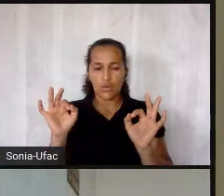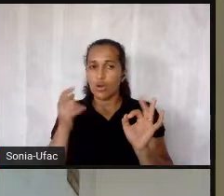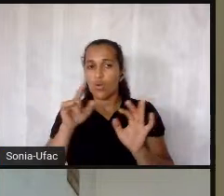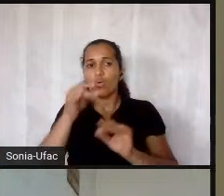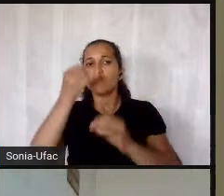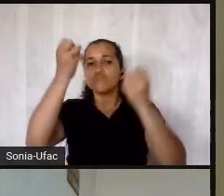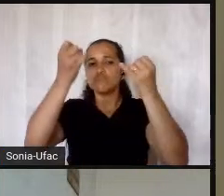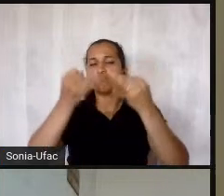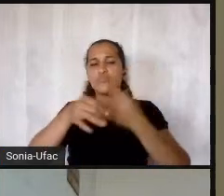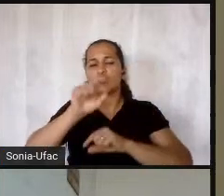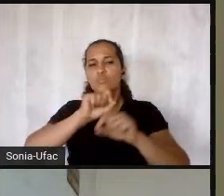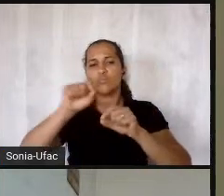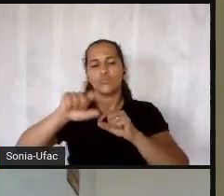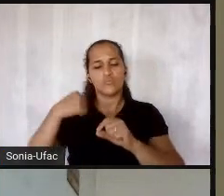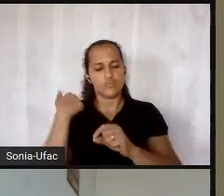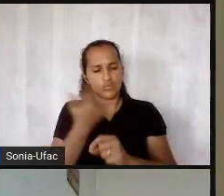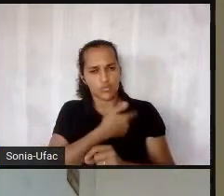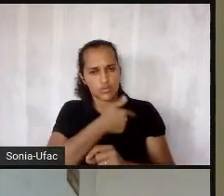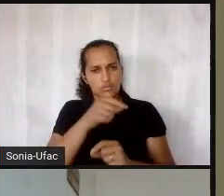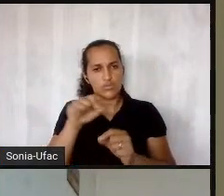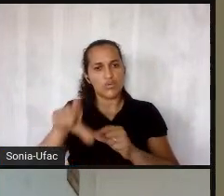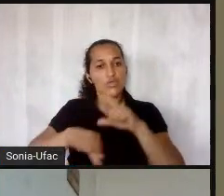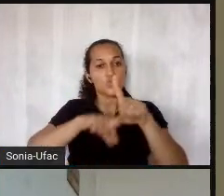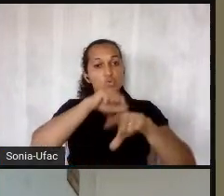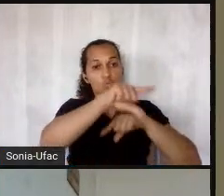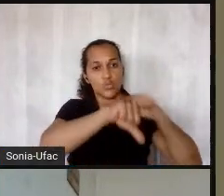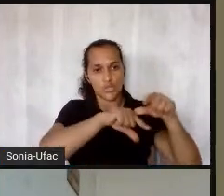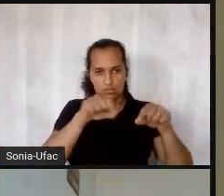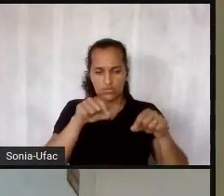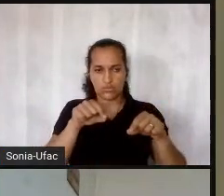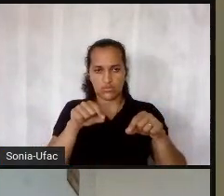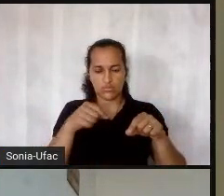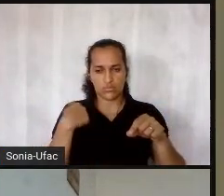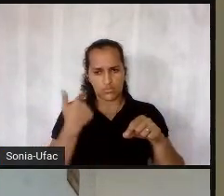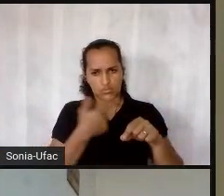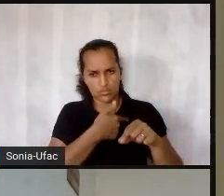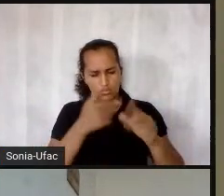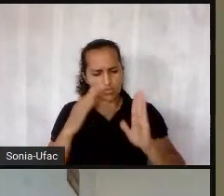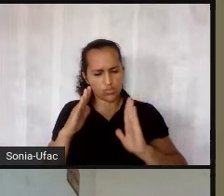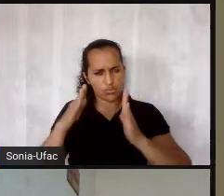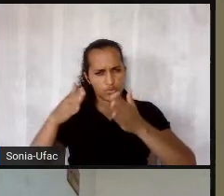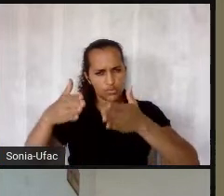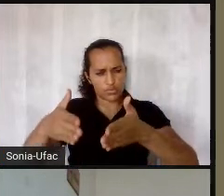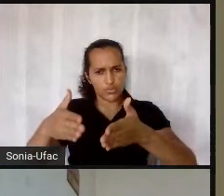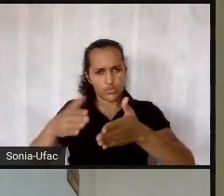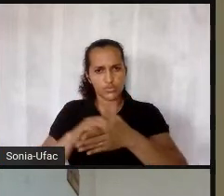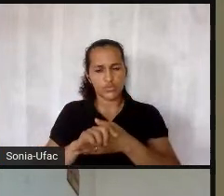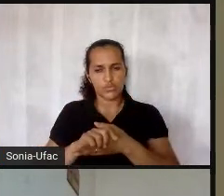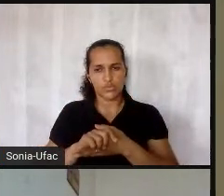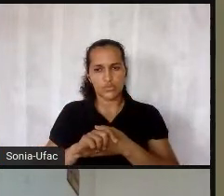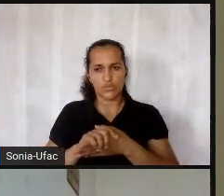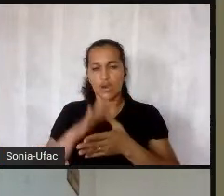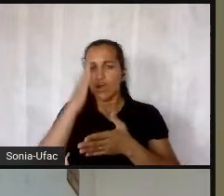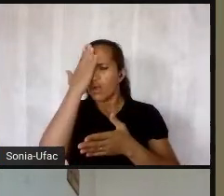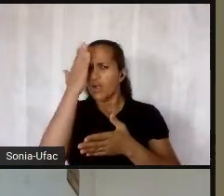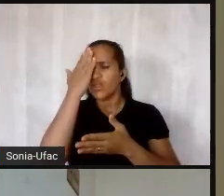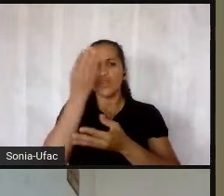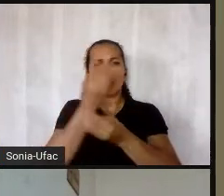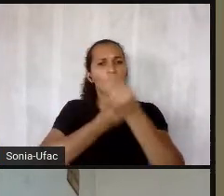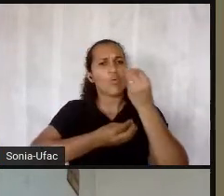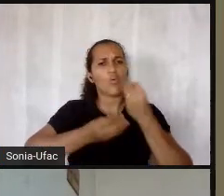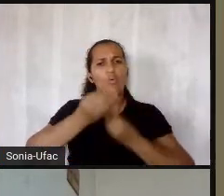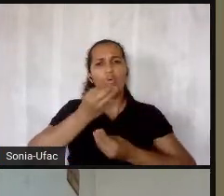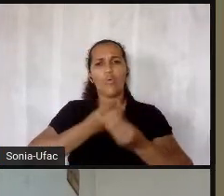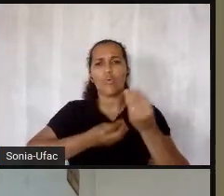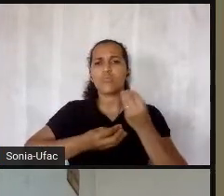nós fazemos que nos levam a entender a engrenagem discursiva